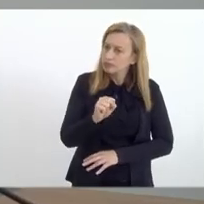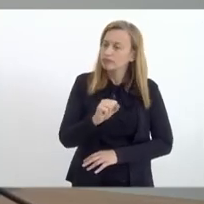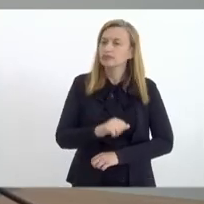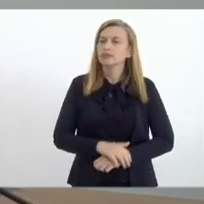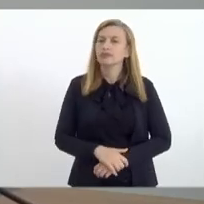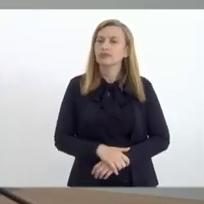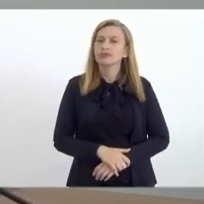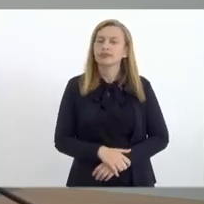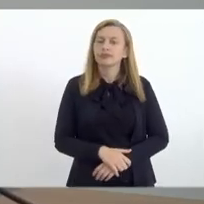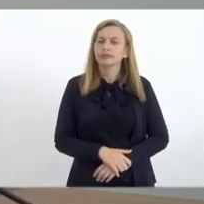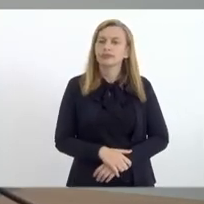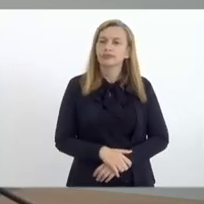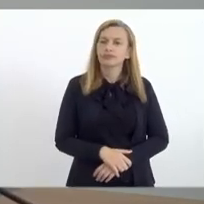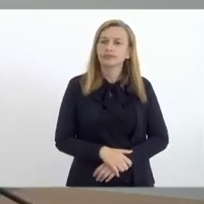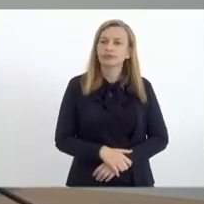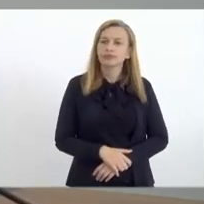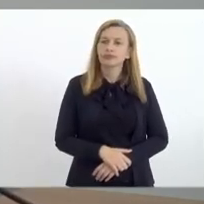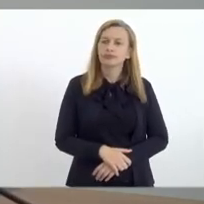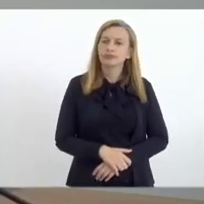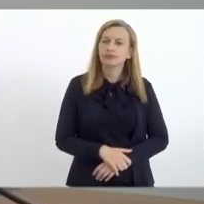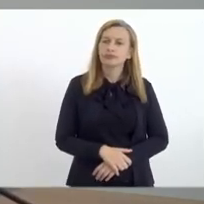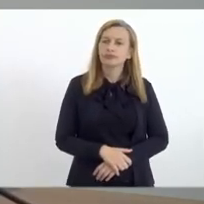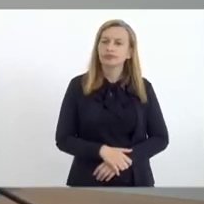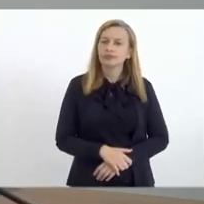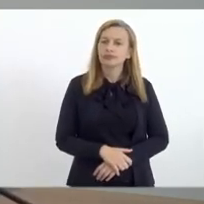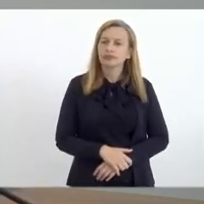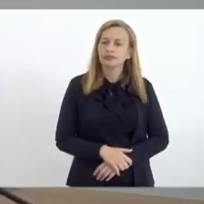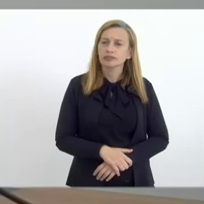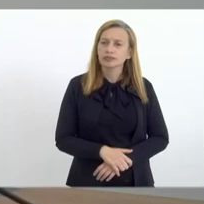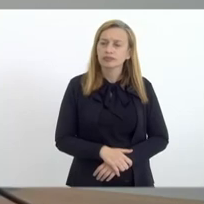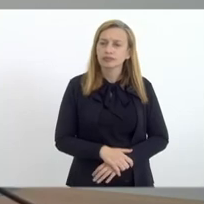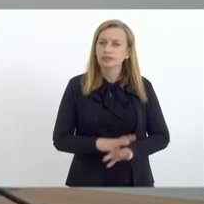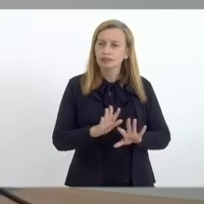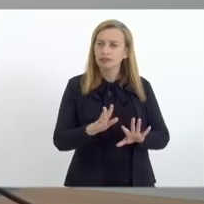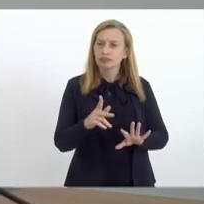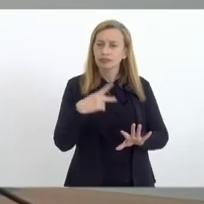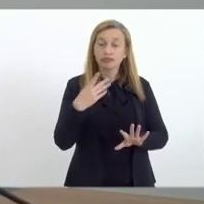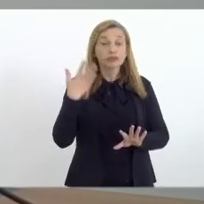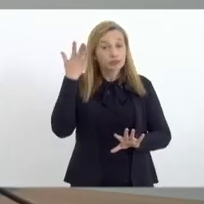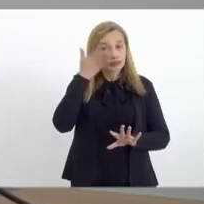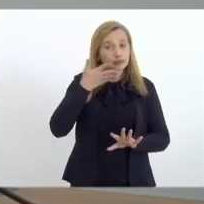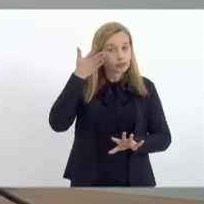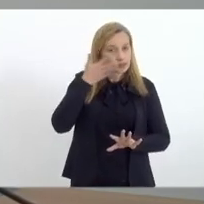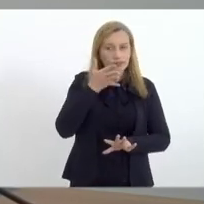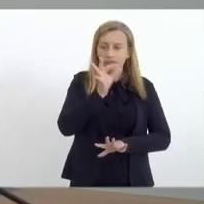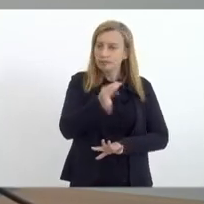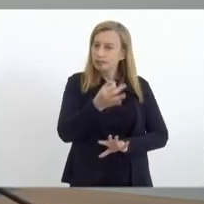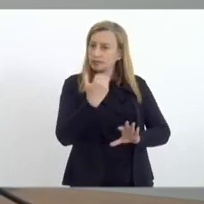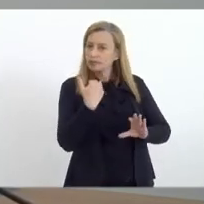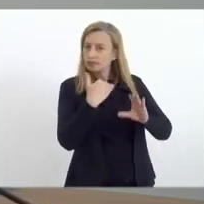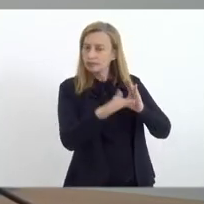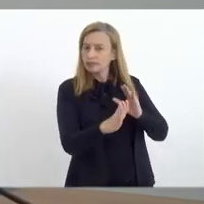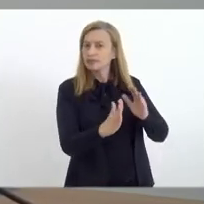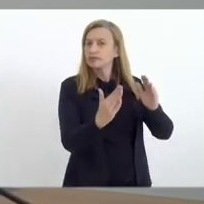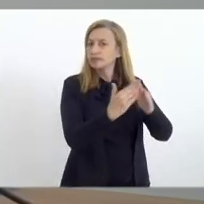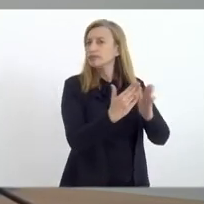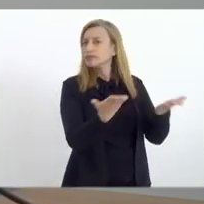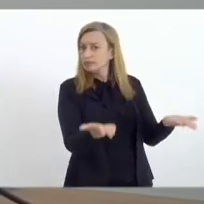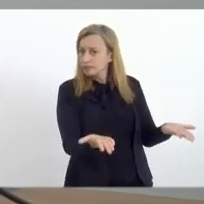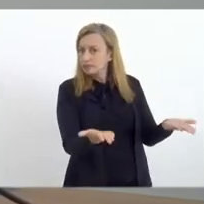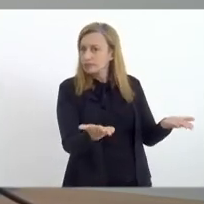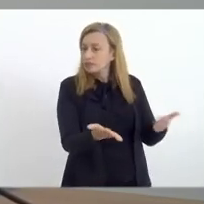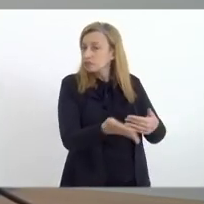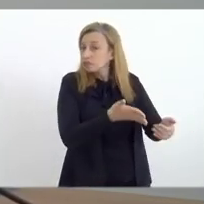que quando eu coloco que não há óbice, é sobre a mensagem que evidentemente foi entregue à casa, né? Então